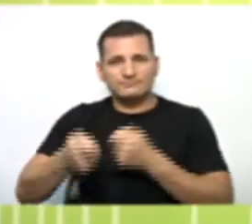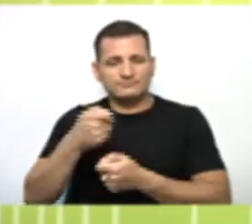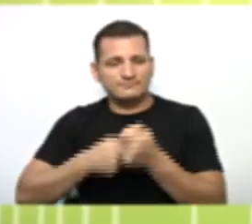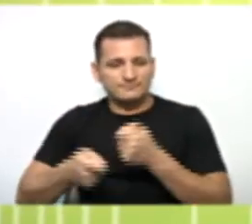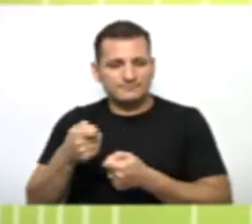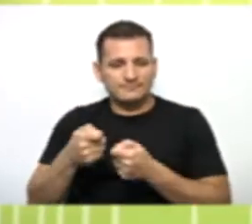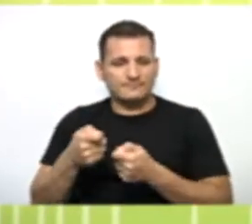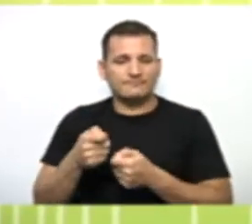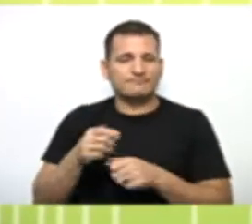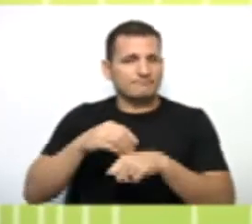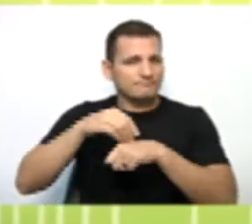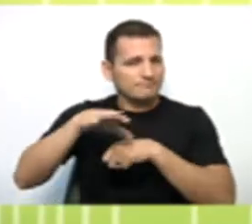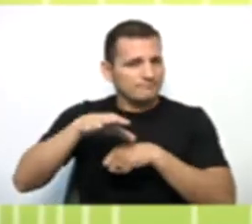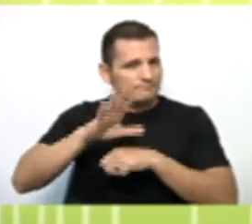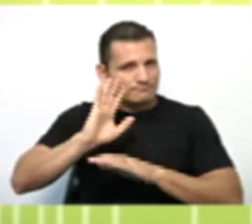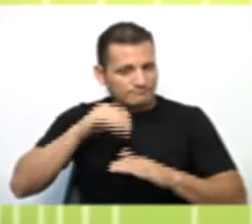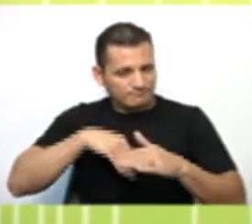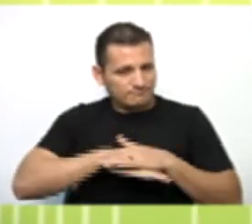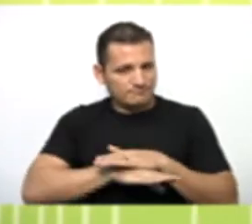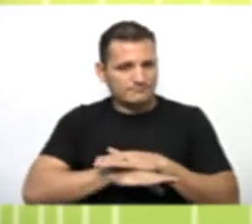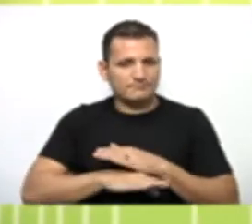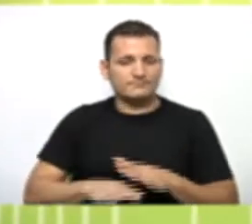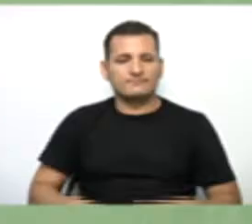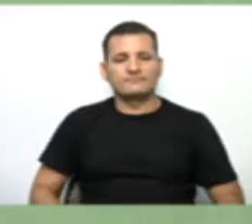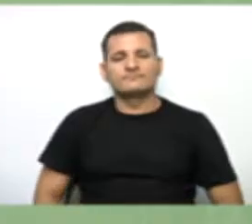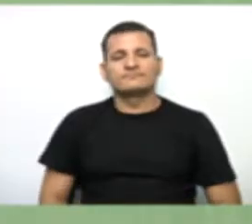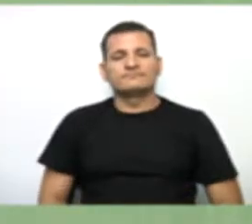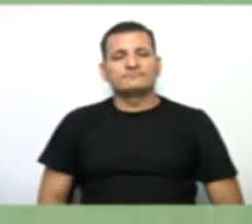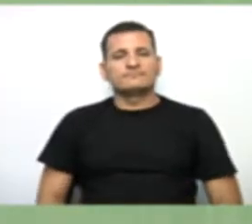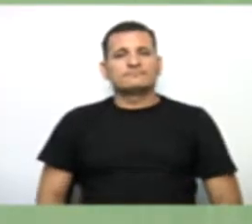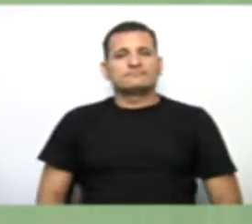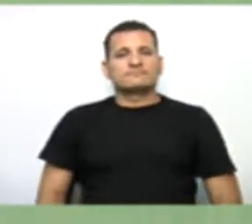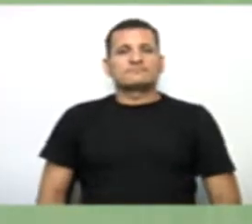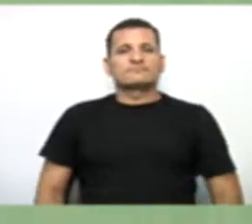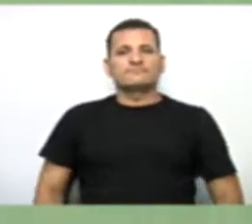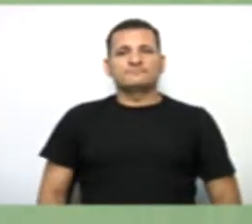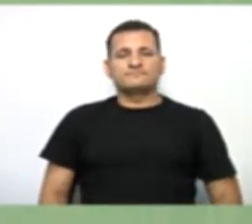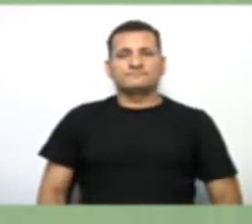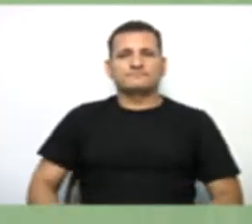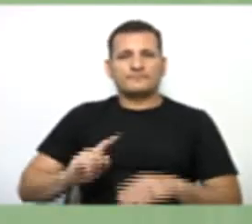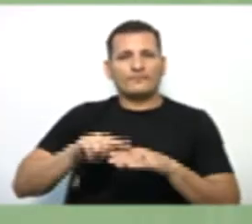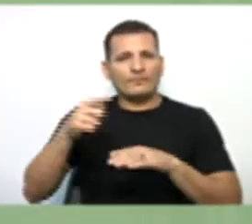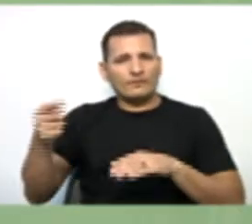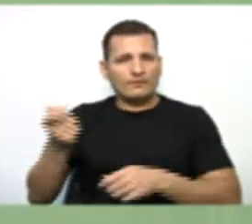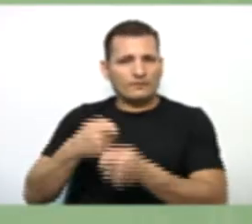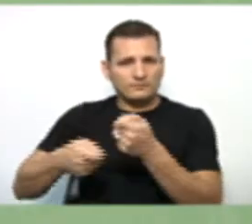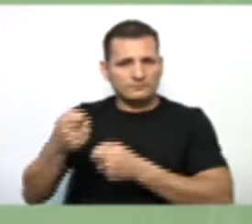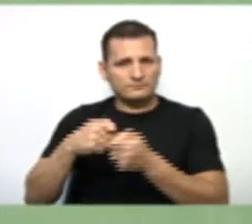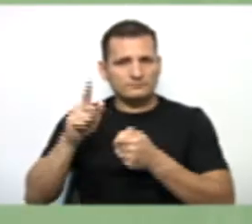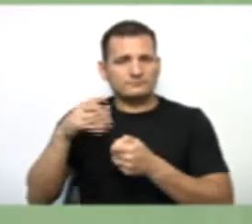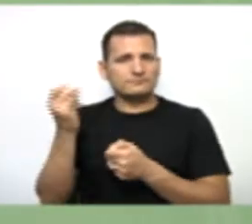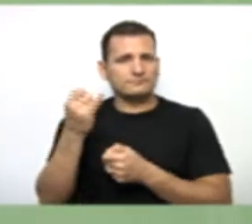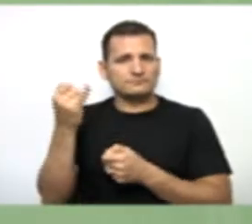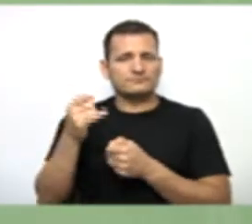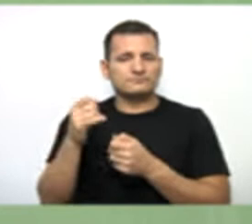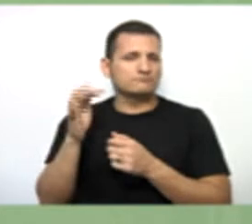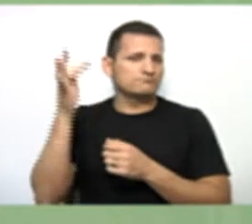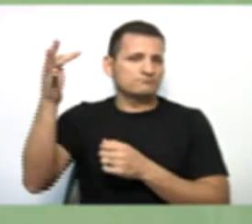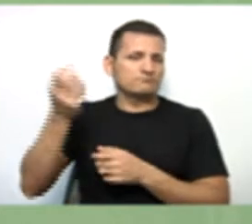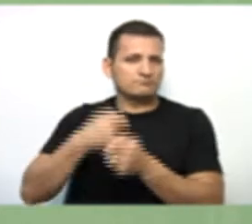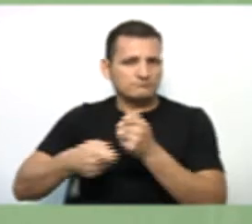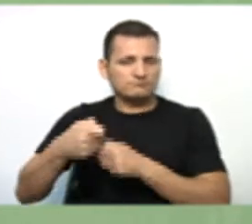negociações. Olha a dica, hein? Guarda isso daí. Acompanha comigo aí, então. A pós-negociação é fundamental para que outras negociações